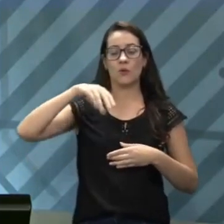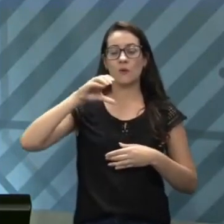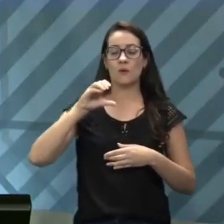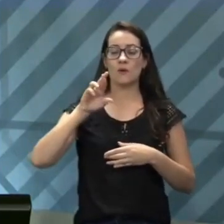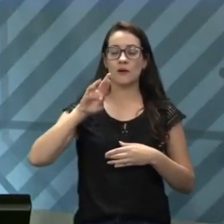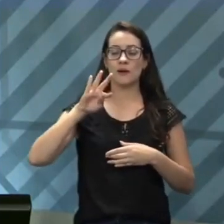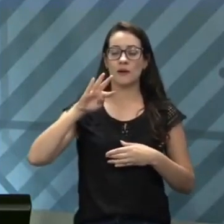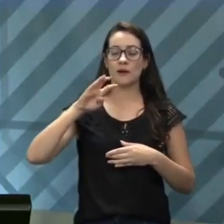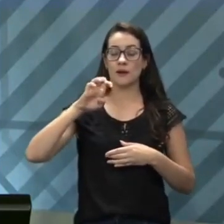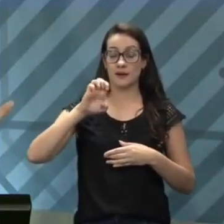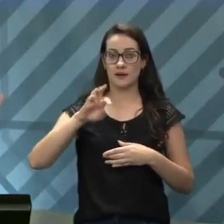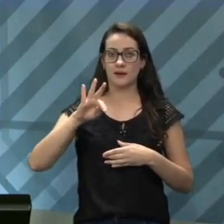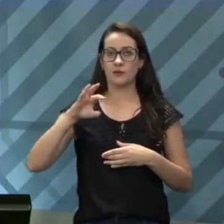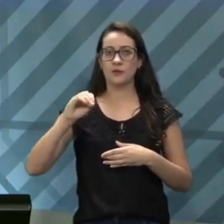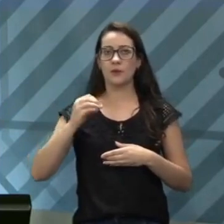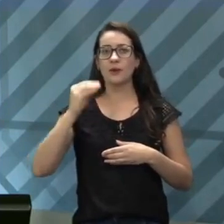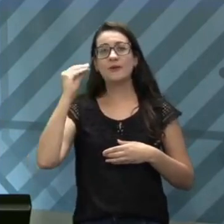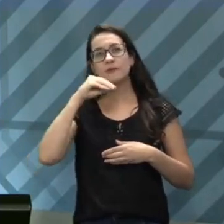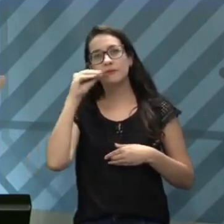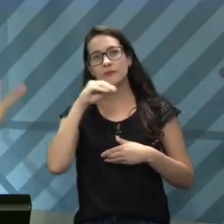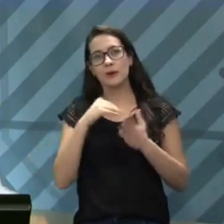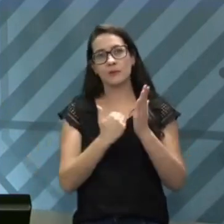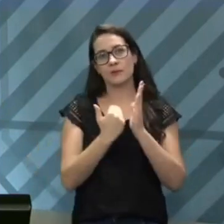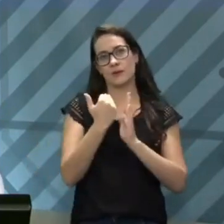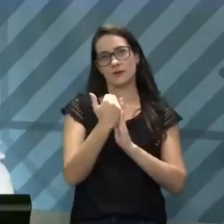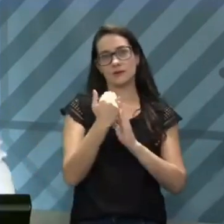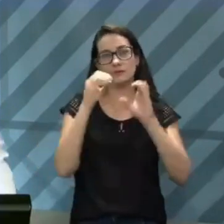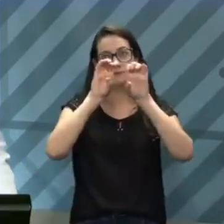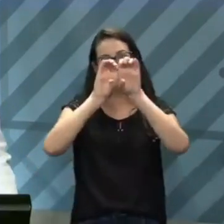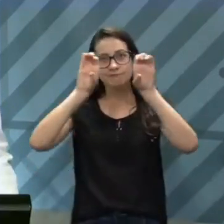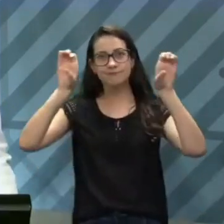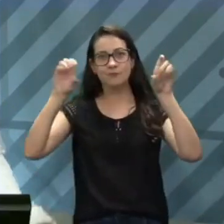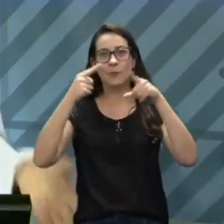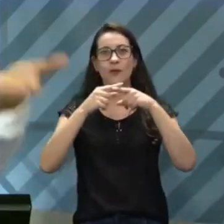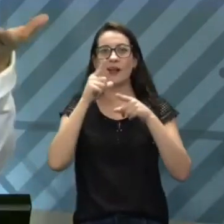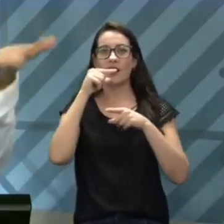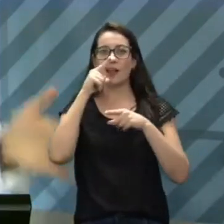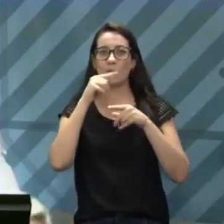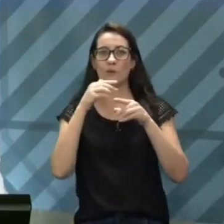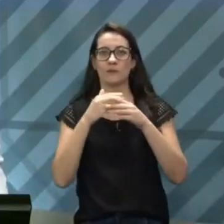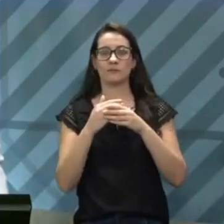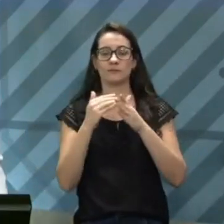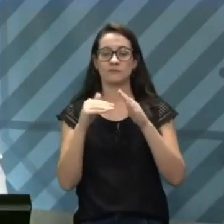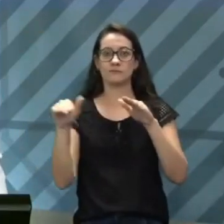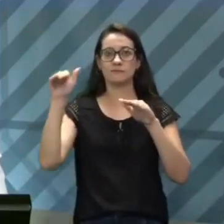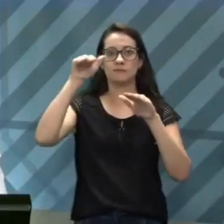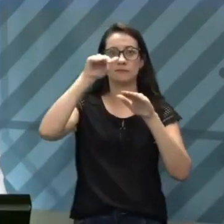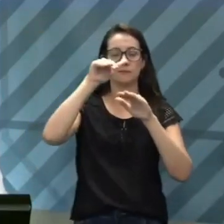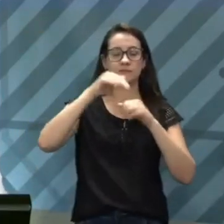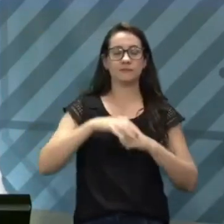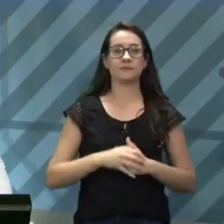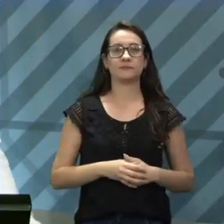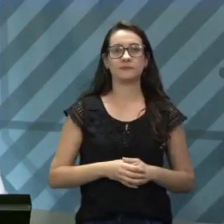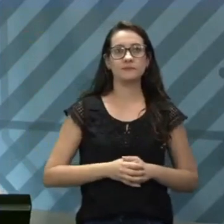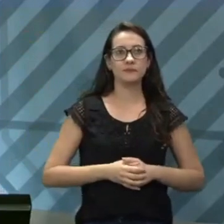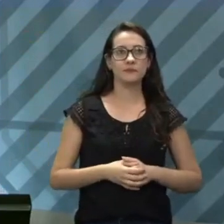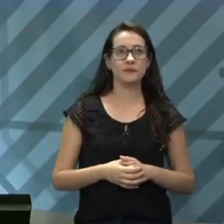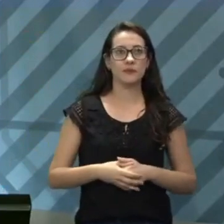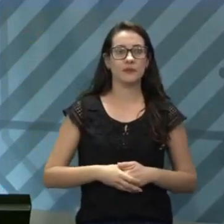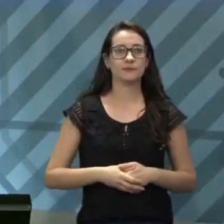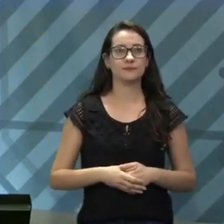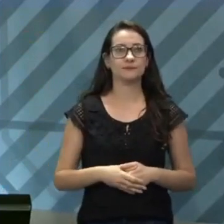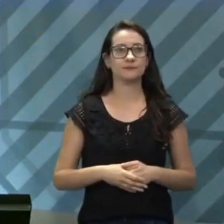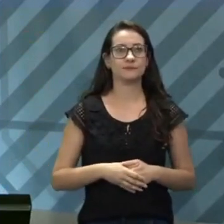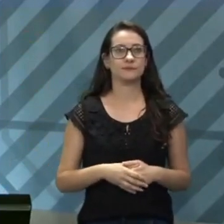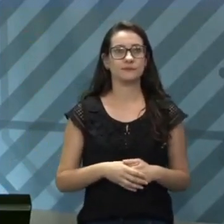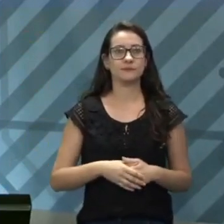transversal. Então, por isso que a gente considerada boa e má aderência por causa dessa água que vai para a superfície. Então, como que a